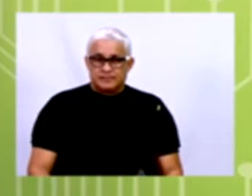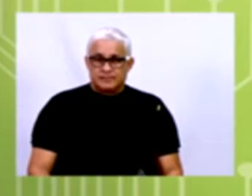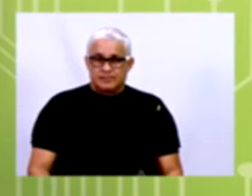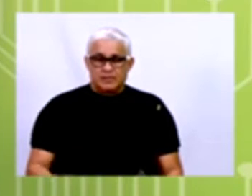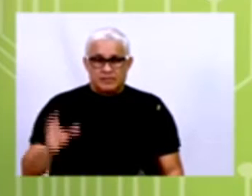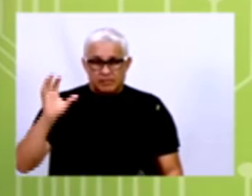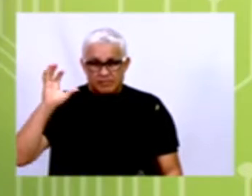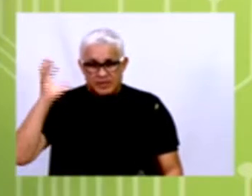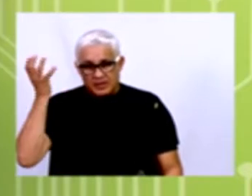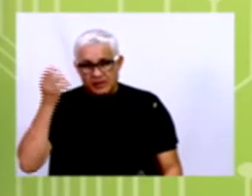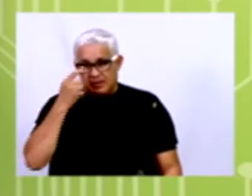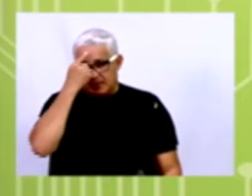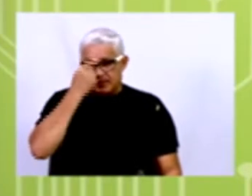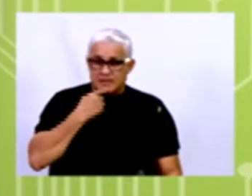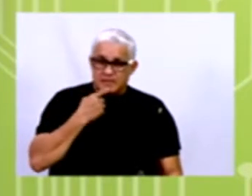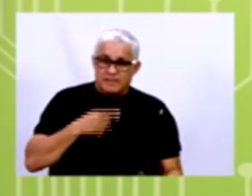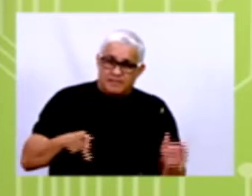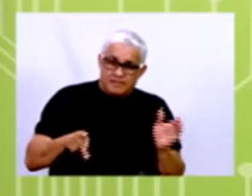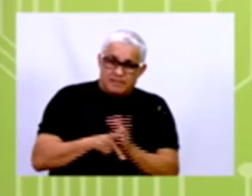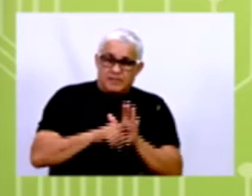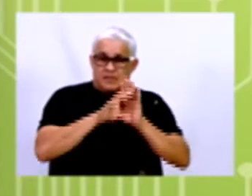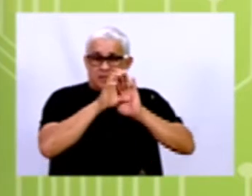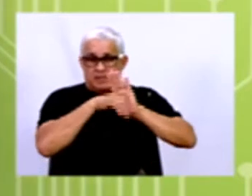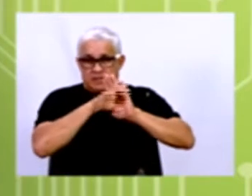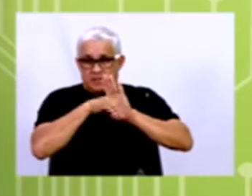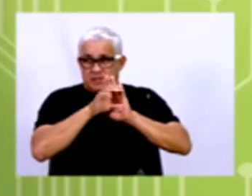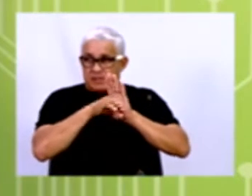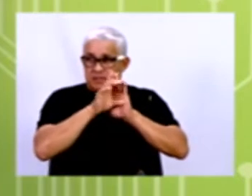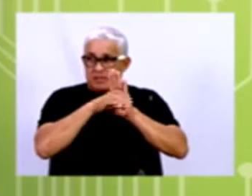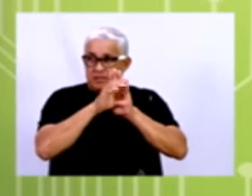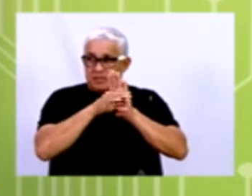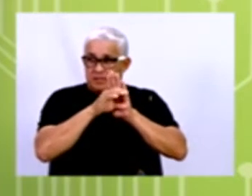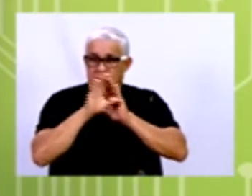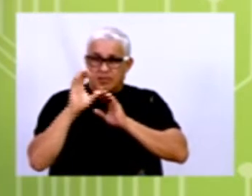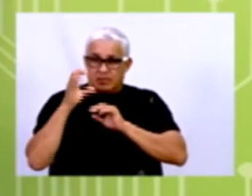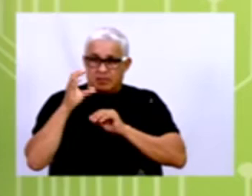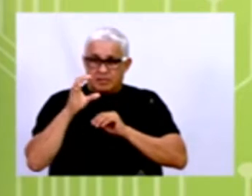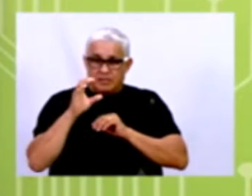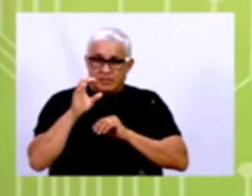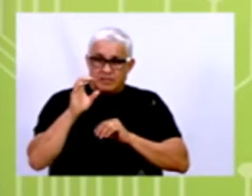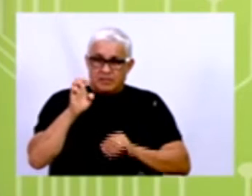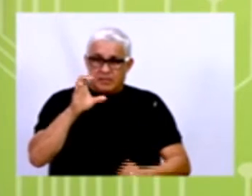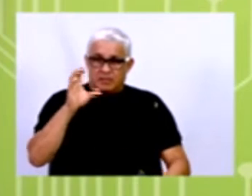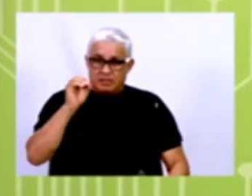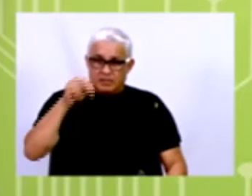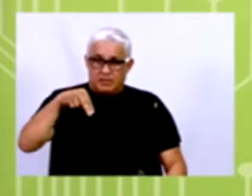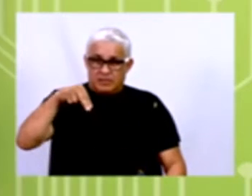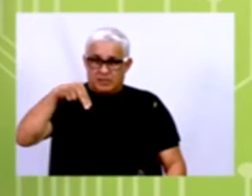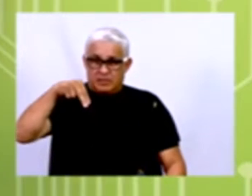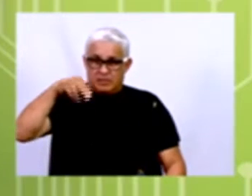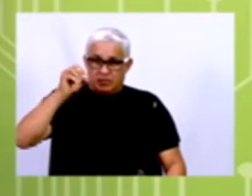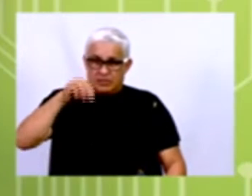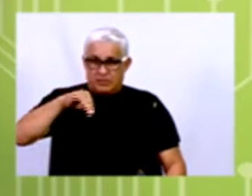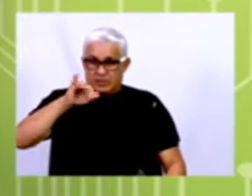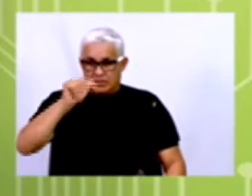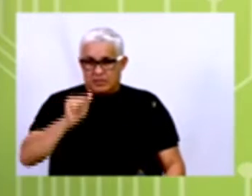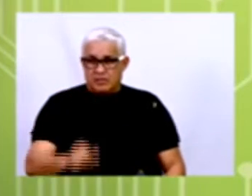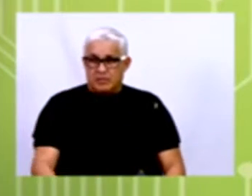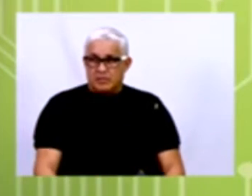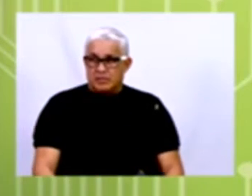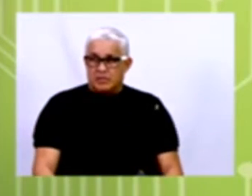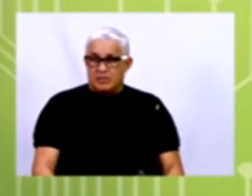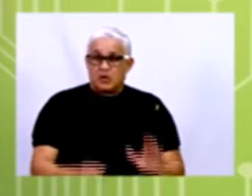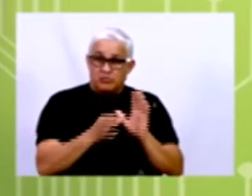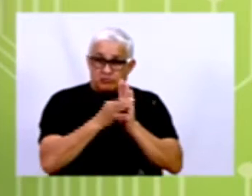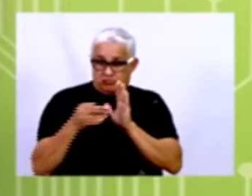definir ou caracterizar, em termos conceituais, a ciência econômica. Eu sugiro, eu e a Denise, de